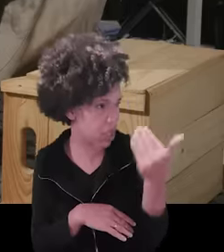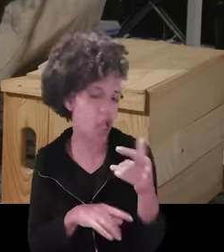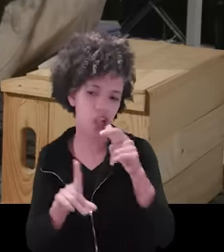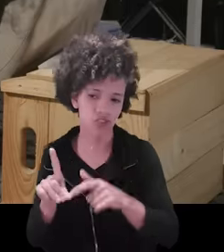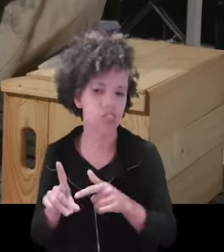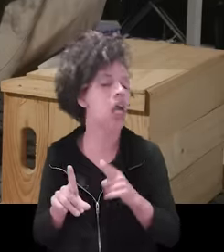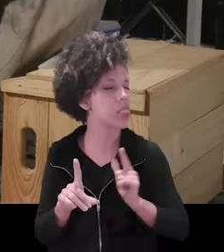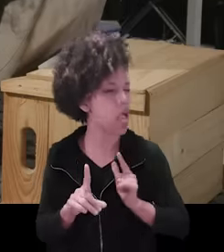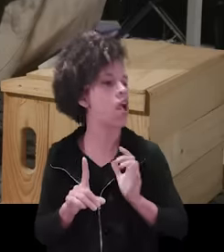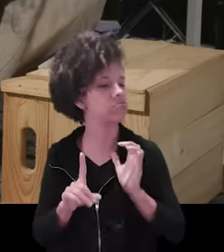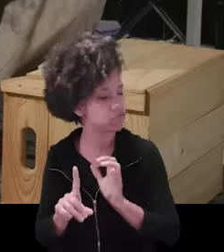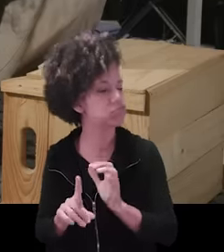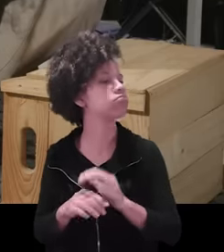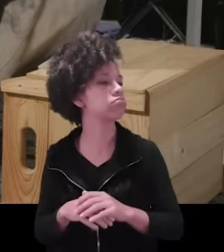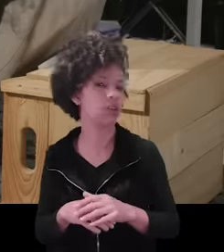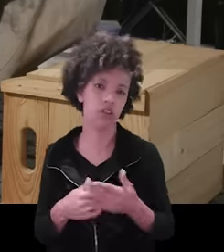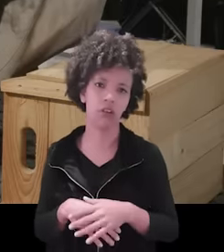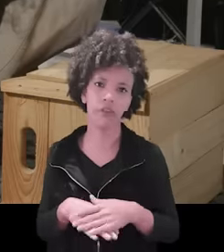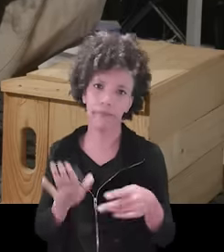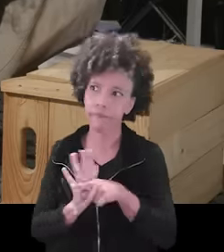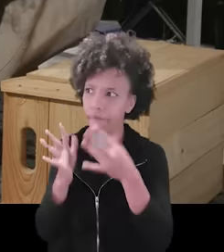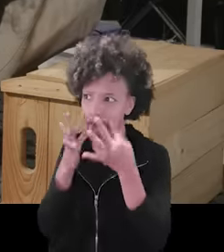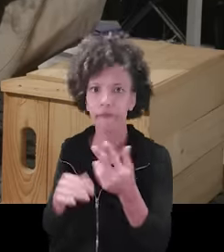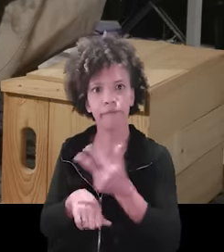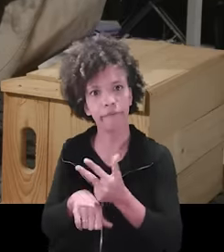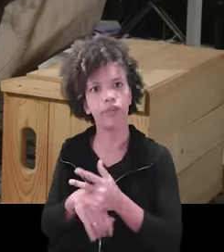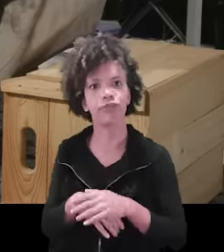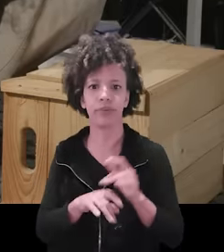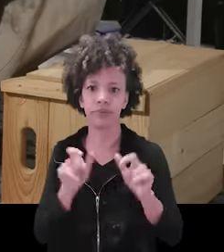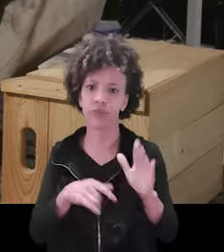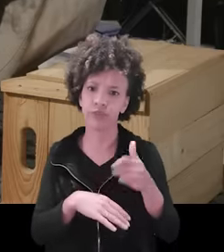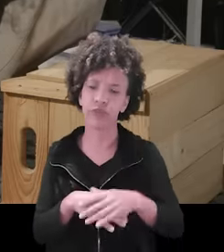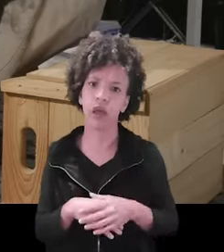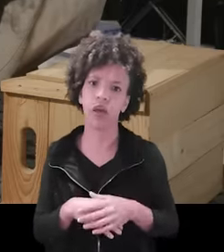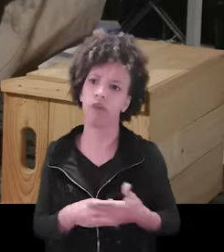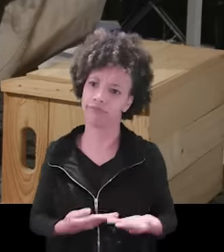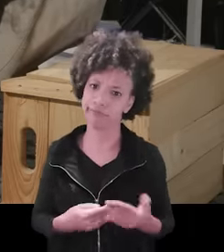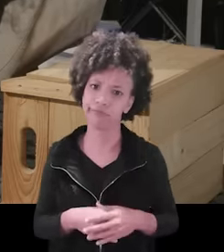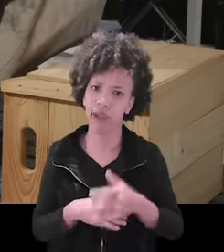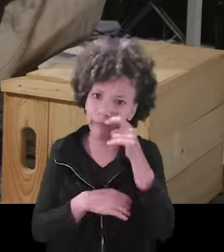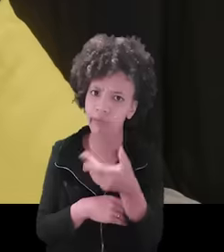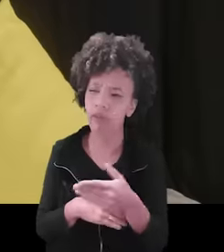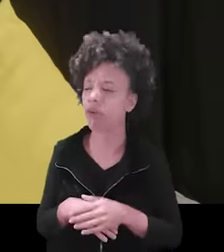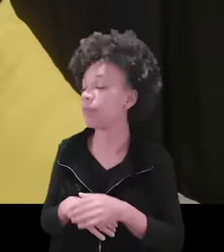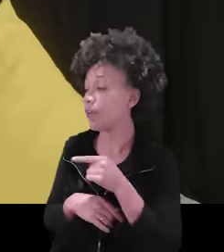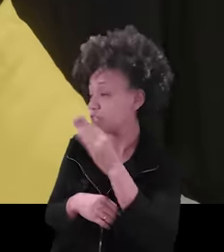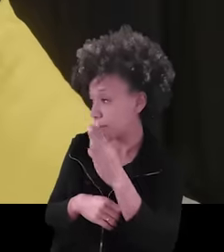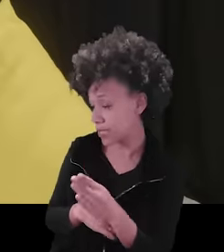característica por exemplo se dá uma moral em branco no próprio vídeo Tá bom pô galera tá aqui já você me ligou ontem